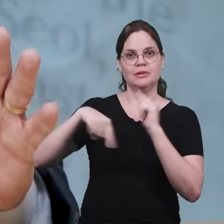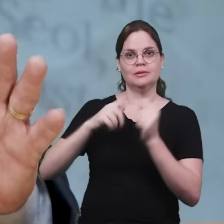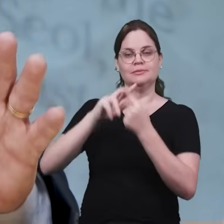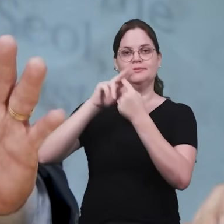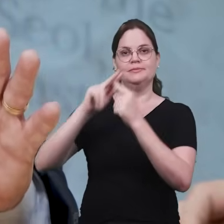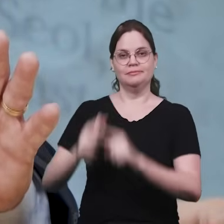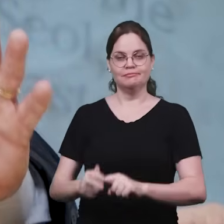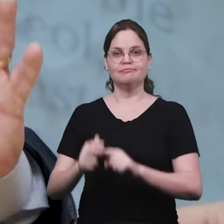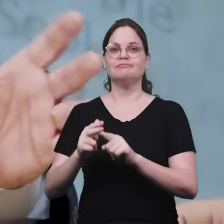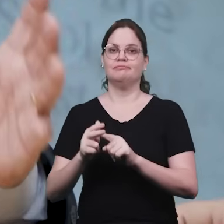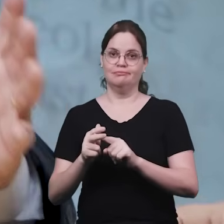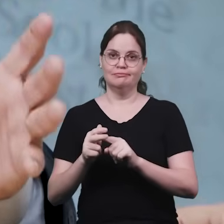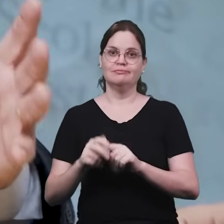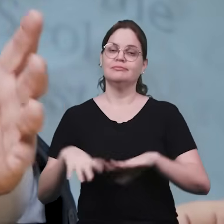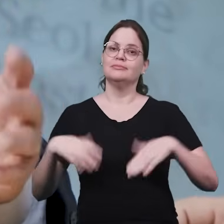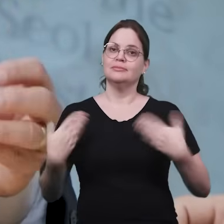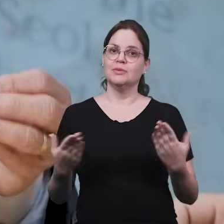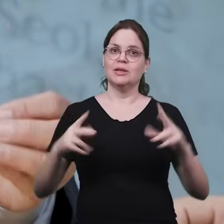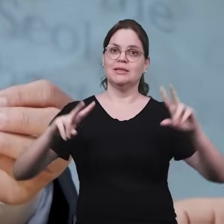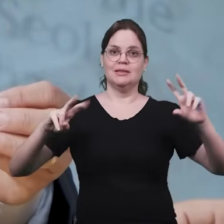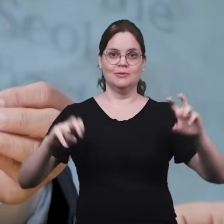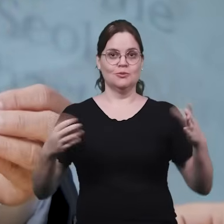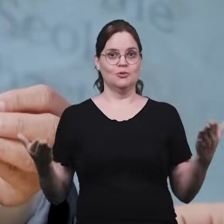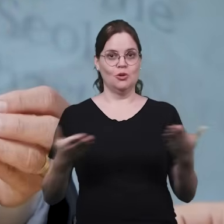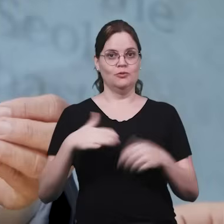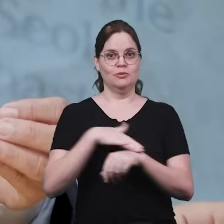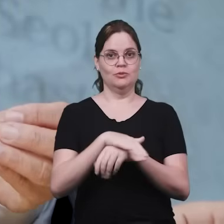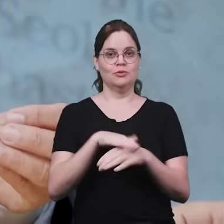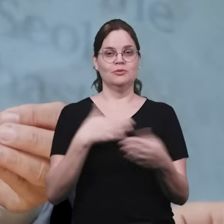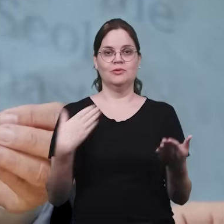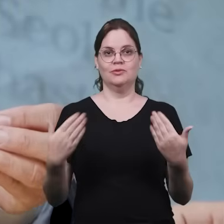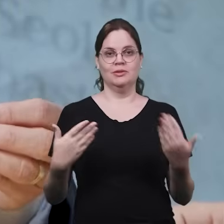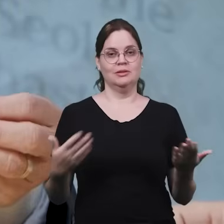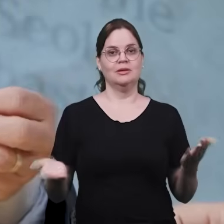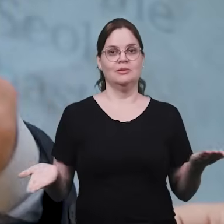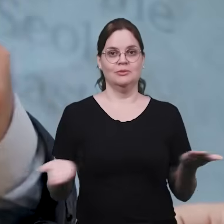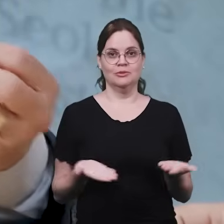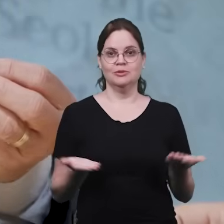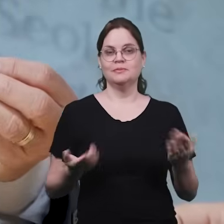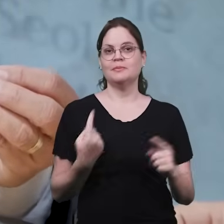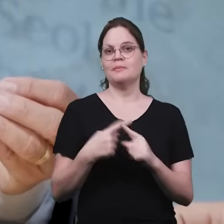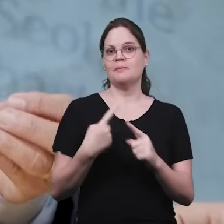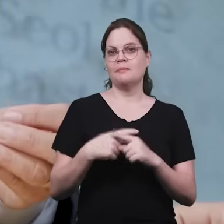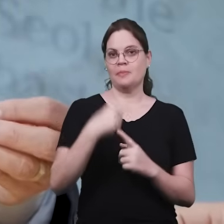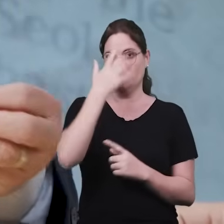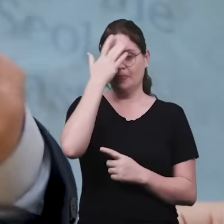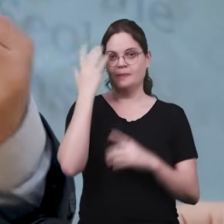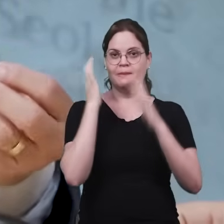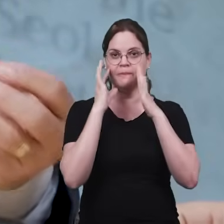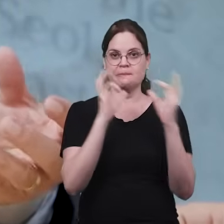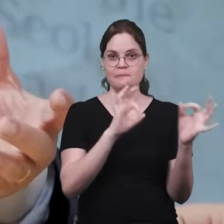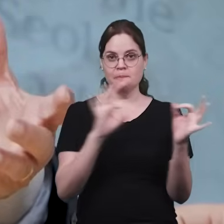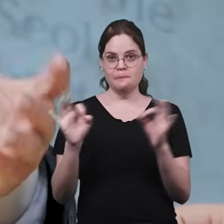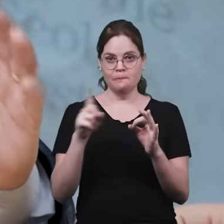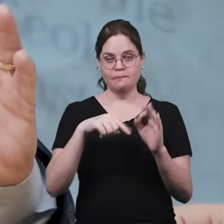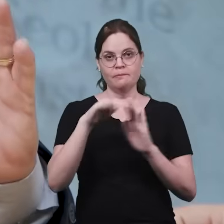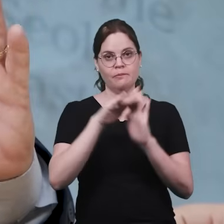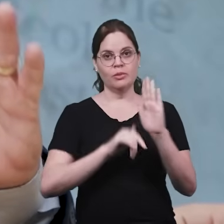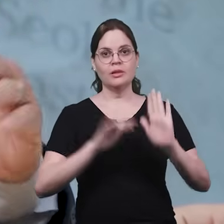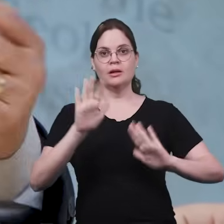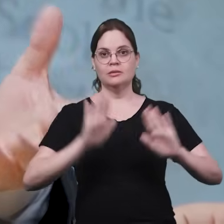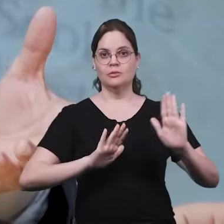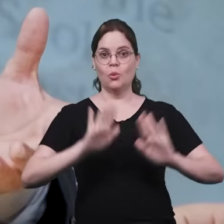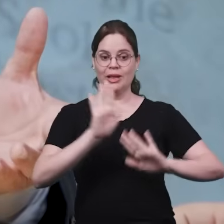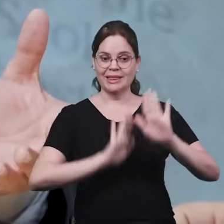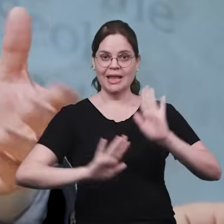consertado. Então é sobre esse assunto que nós precisamos falar hoje. As pessoas que estão assistindo o programa, que querem ter mais sabedoria,